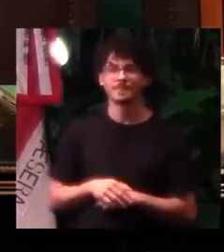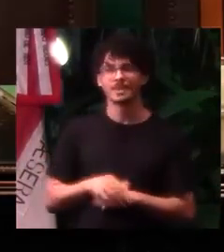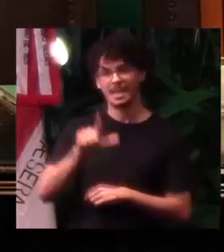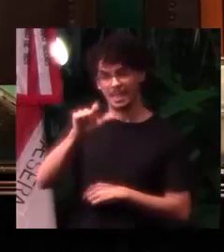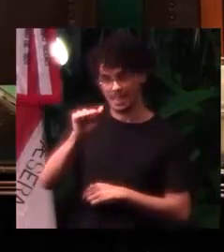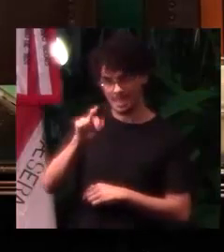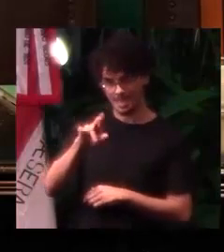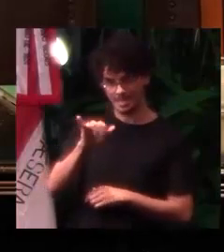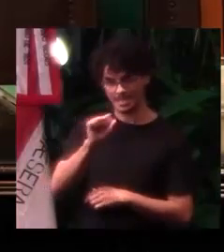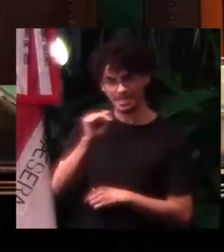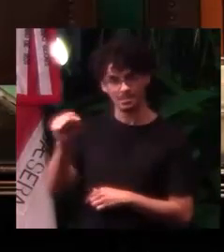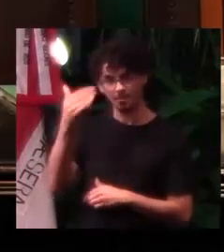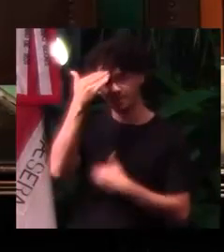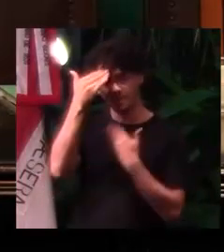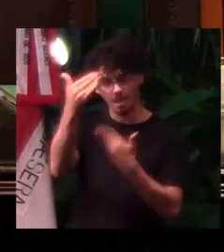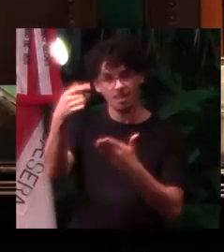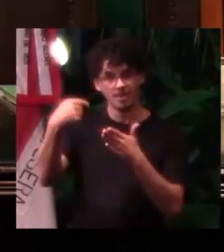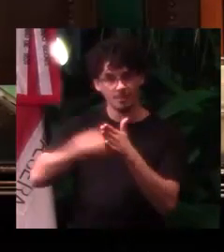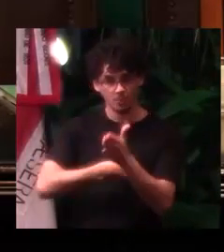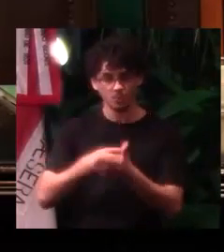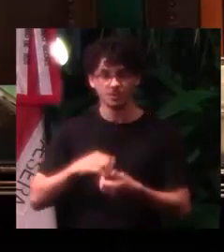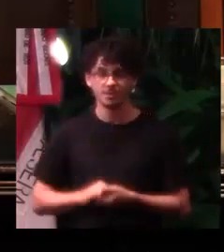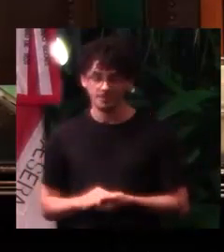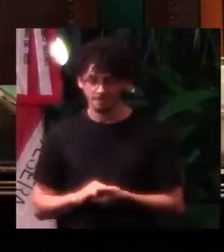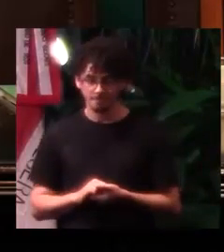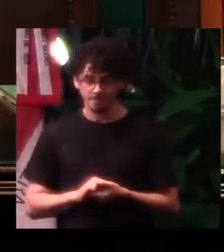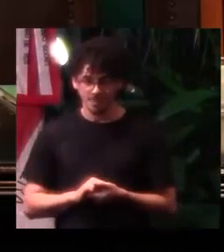Larissa, obrigado pela pergunta.